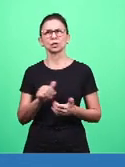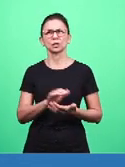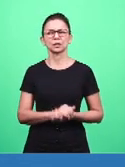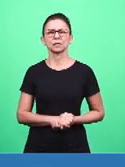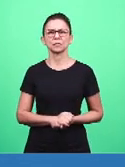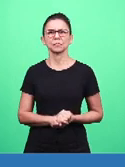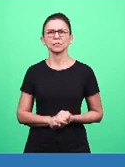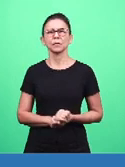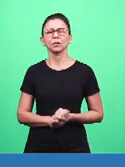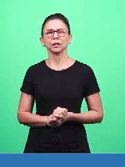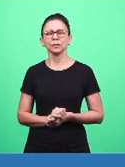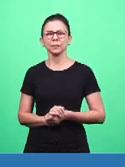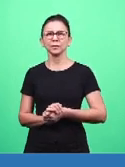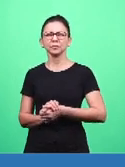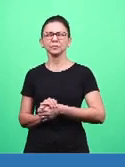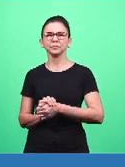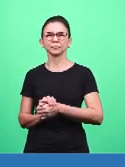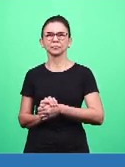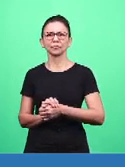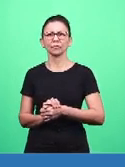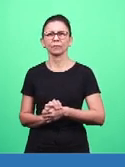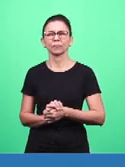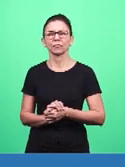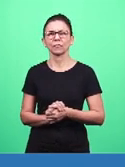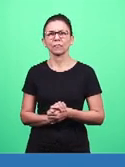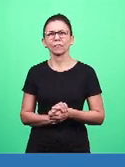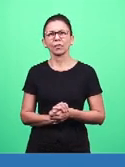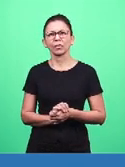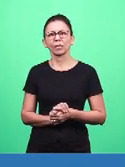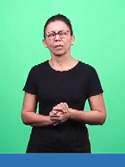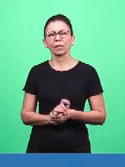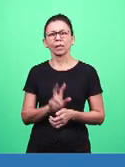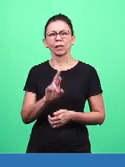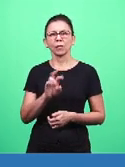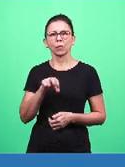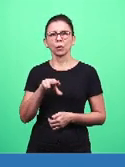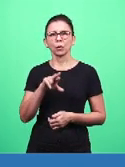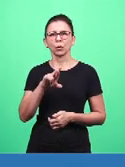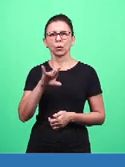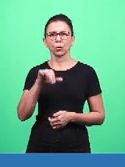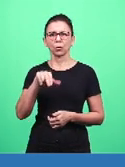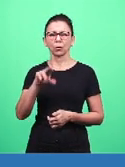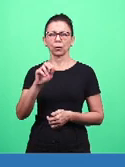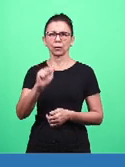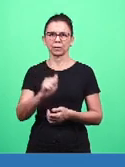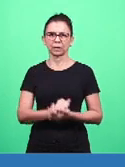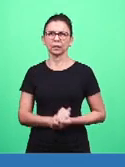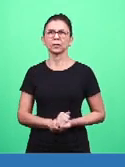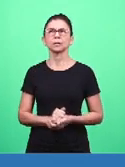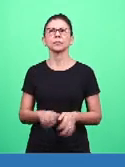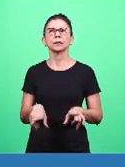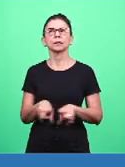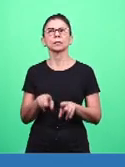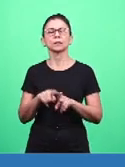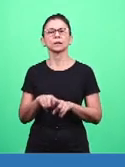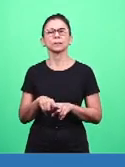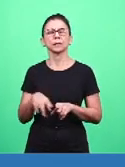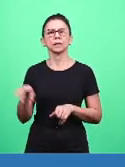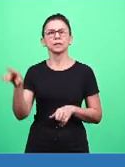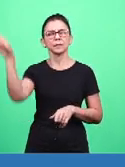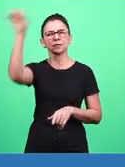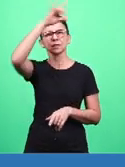palavra. Um seminário de principiantes foi realizado no último fim de semana, no Maranhão de Uberlândia,